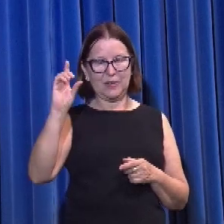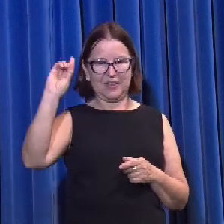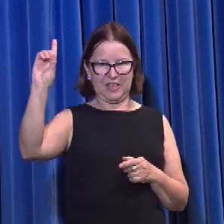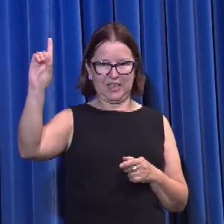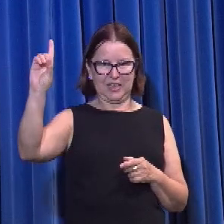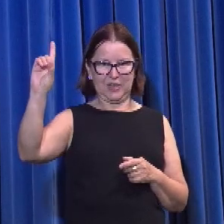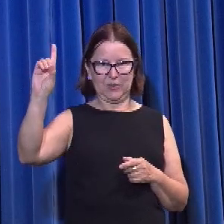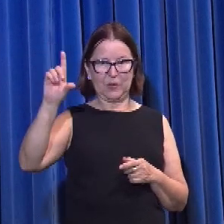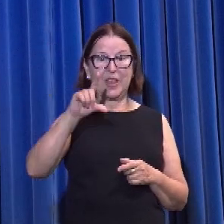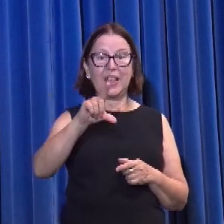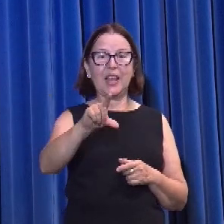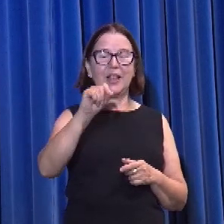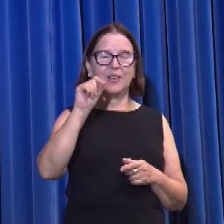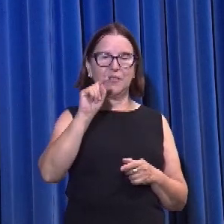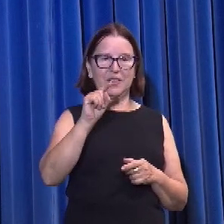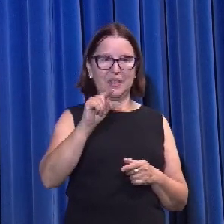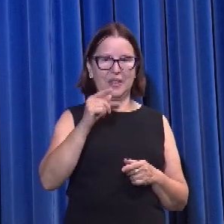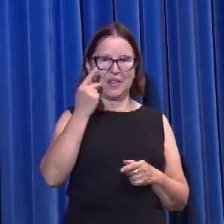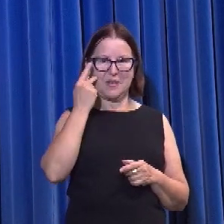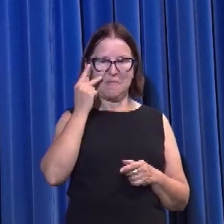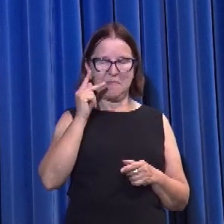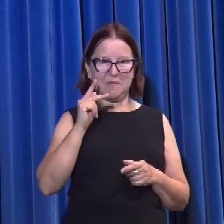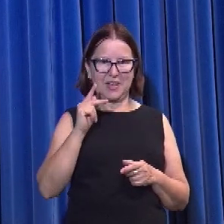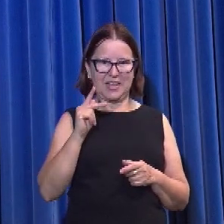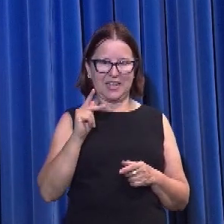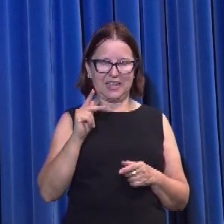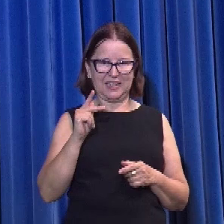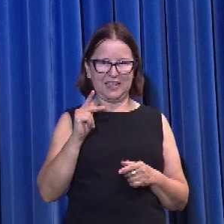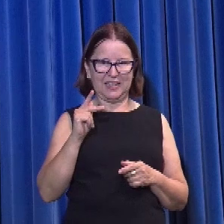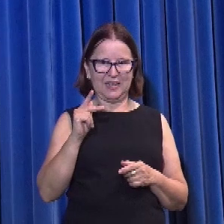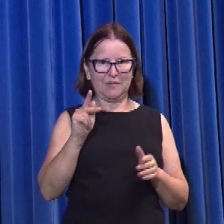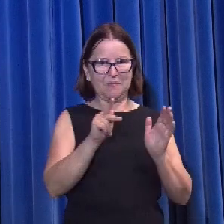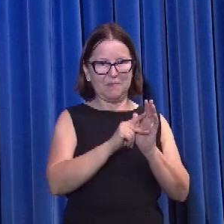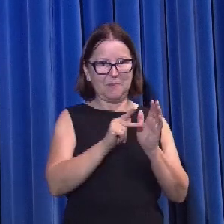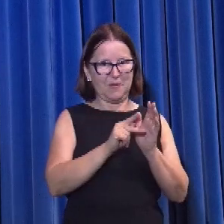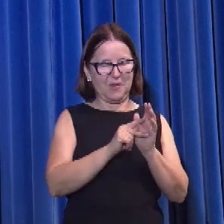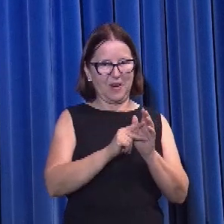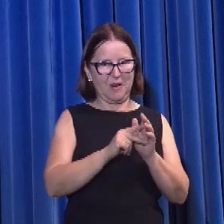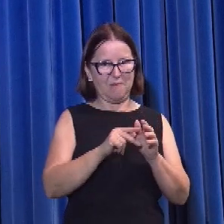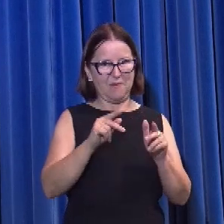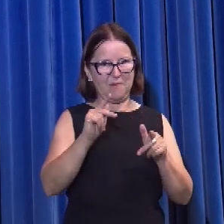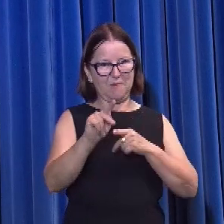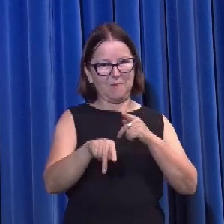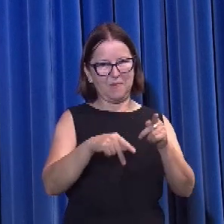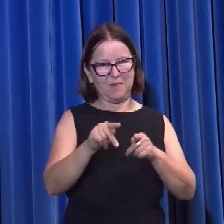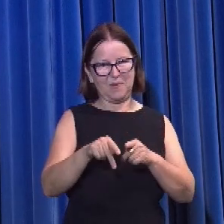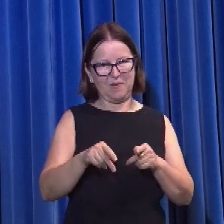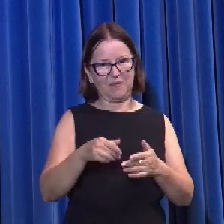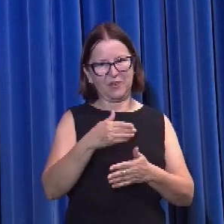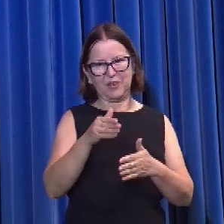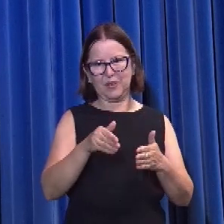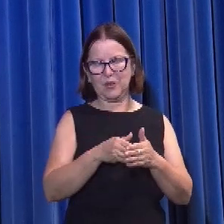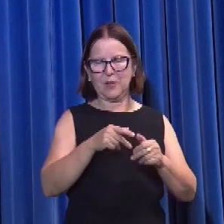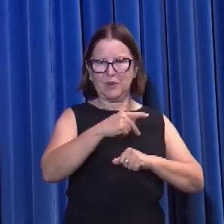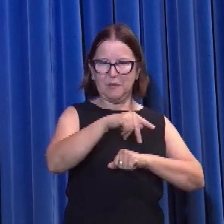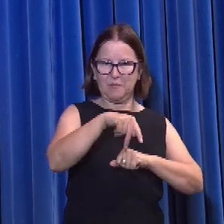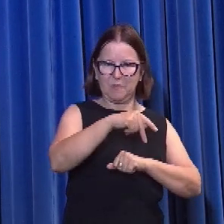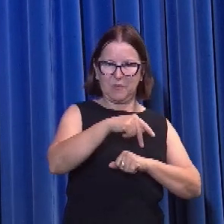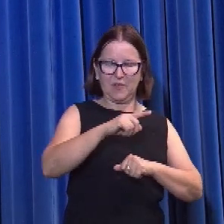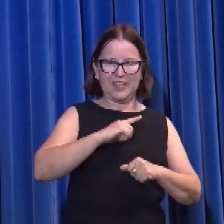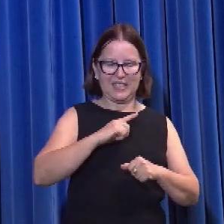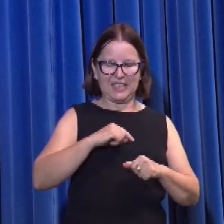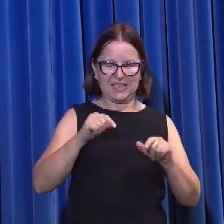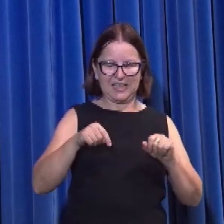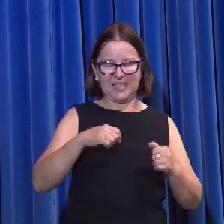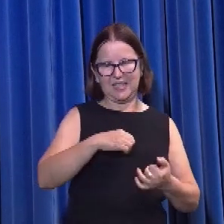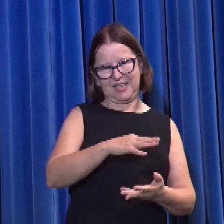te escolheu para que lhe fosses o seu povo próprio de todos os povos que há sobre a